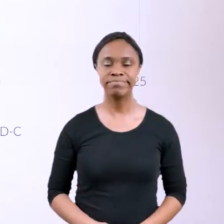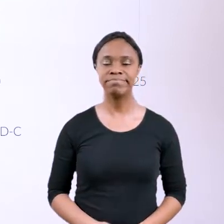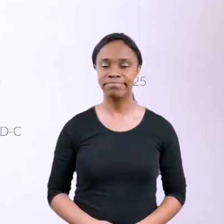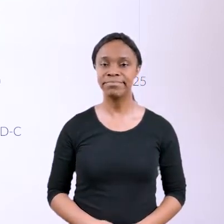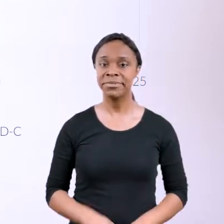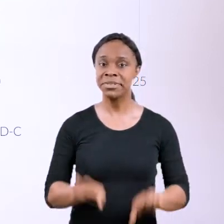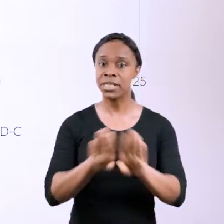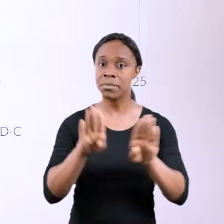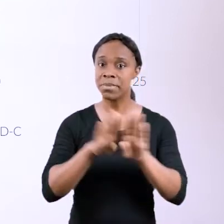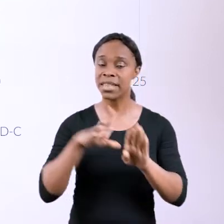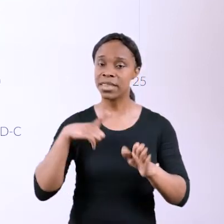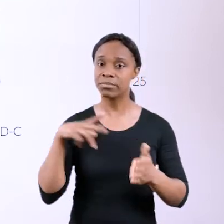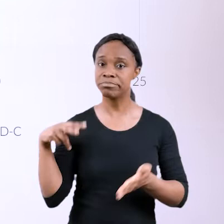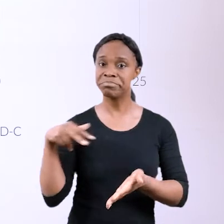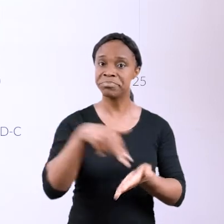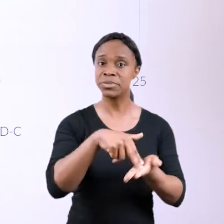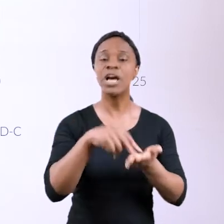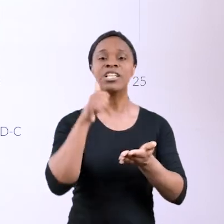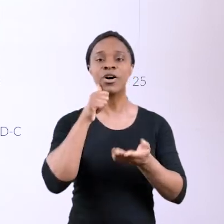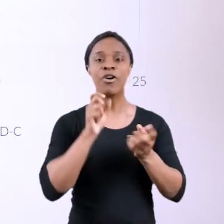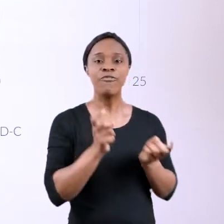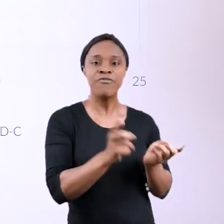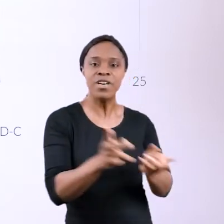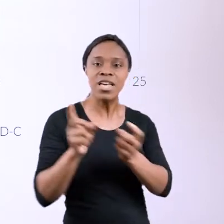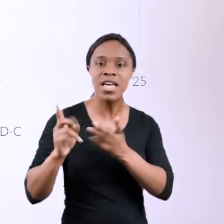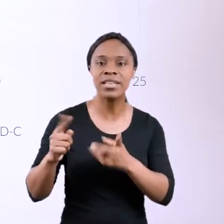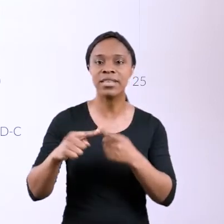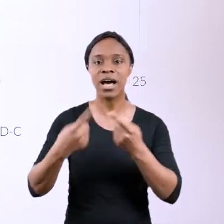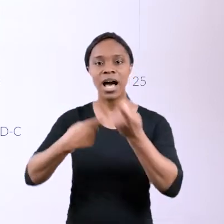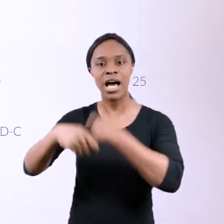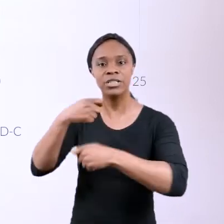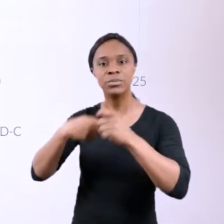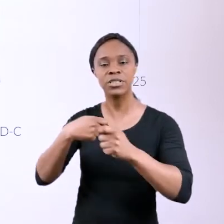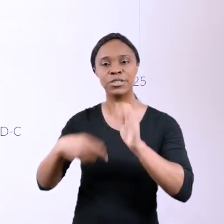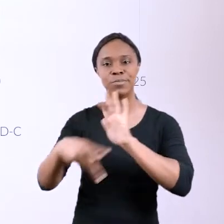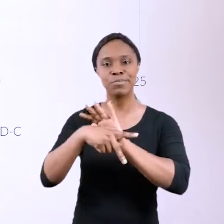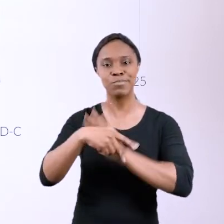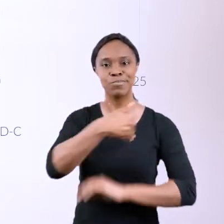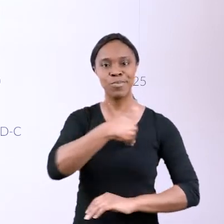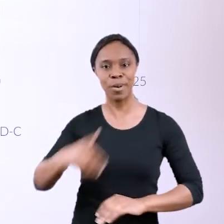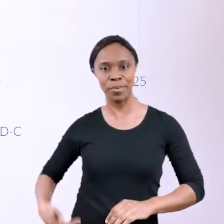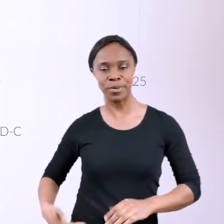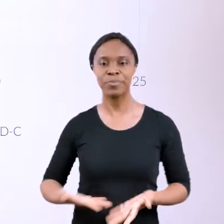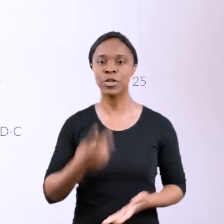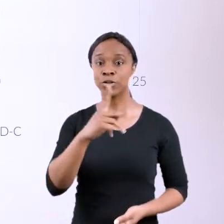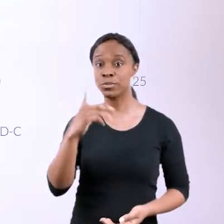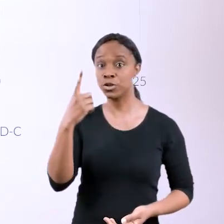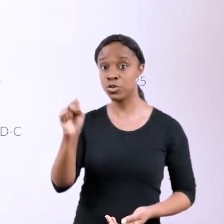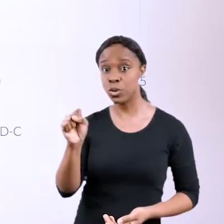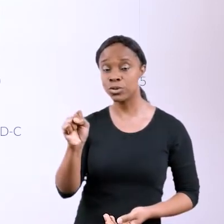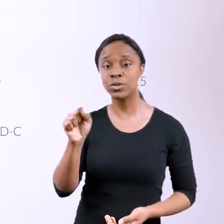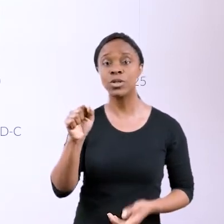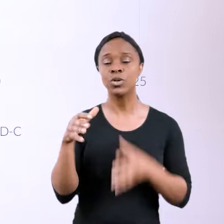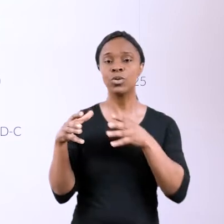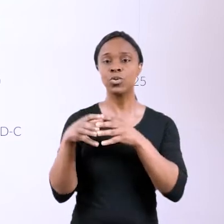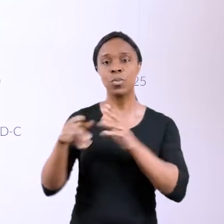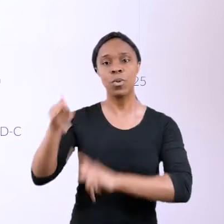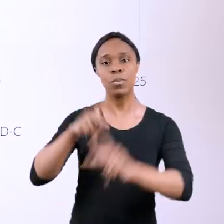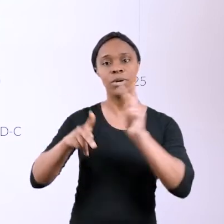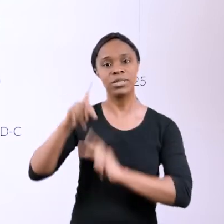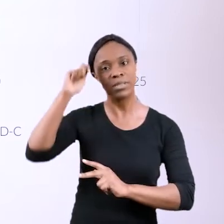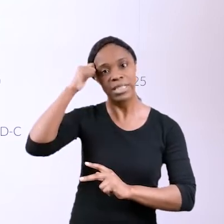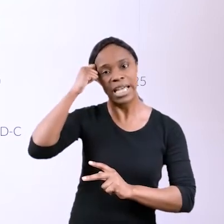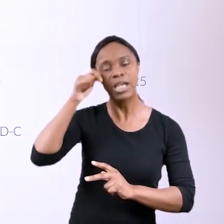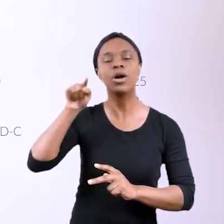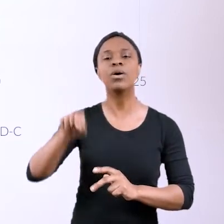forte presença de mulheres no comércio e na administração pública. Em 2018, a população negra, de forma geral,